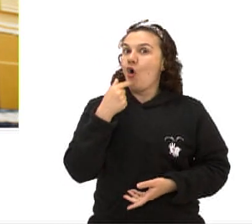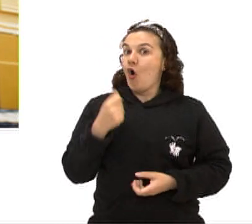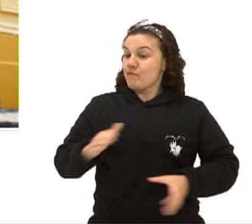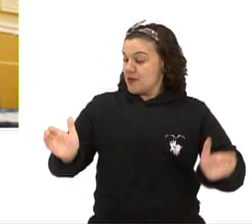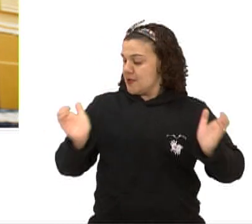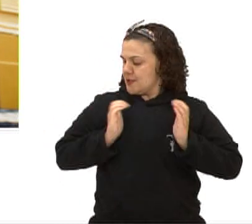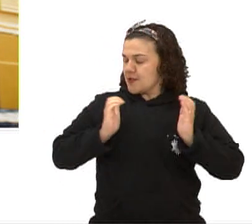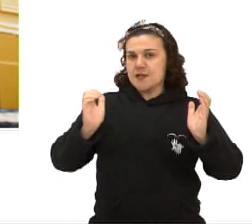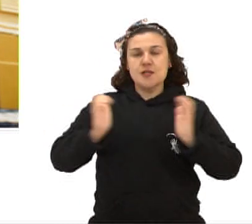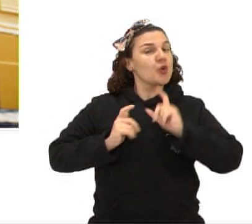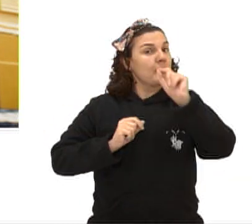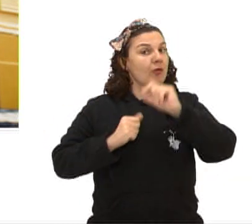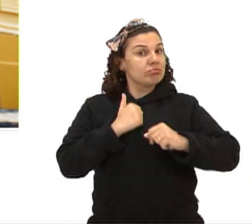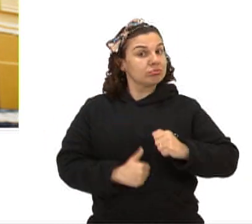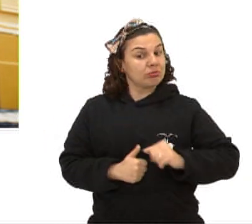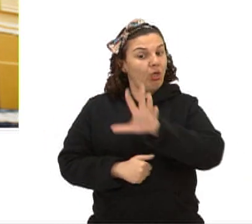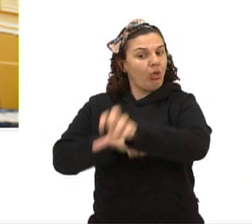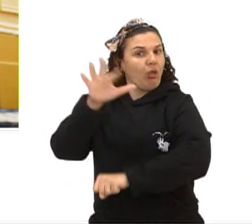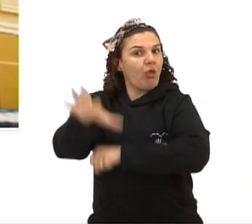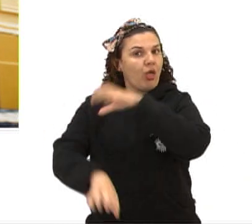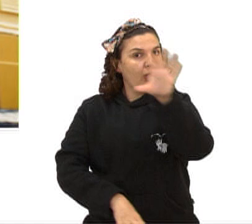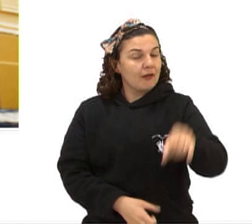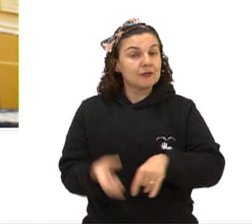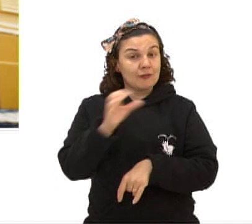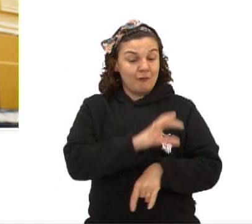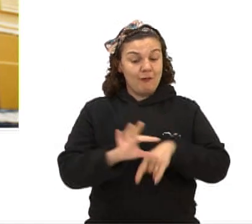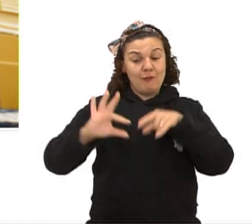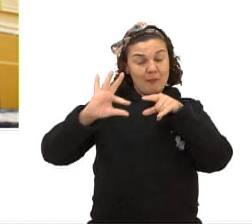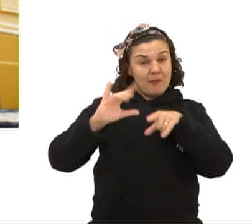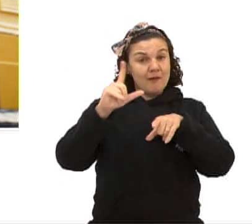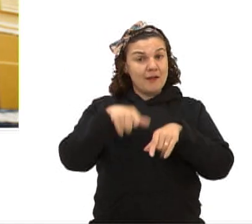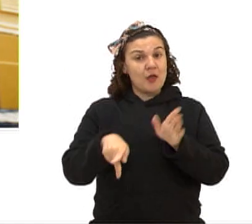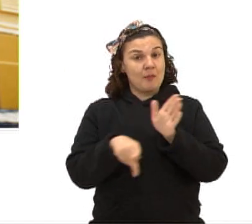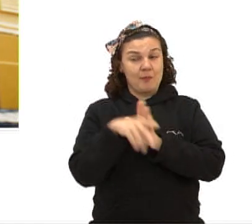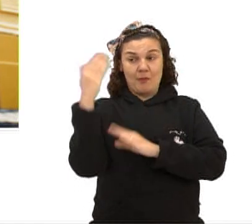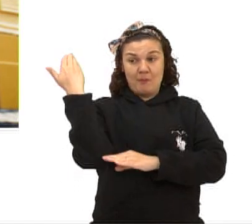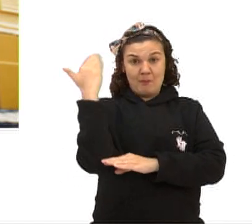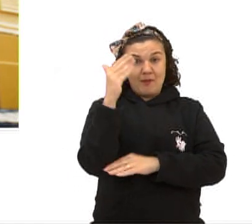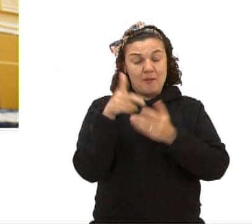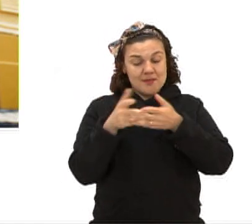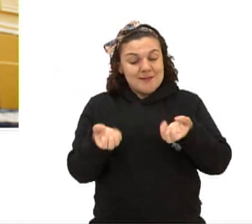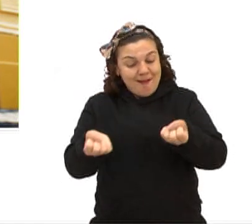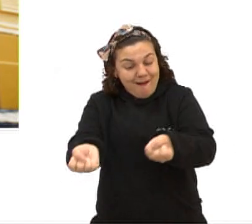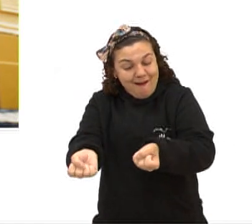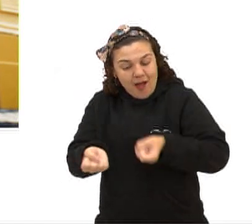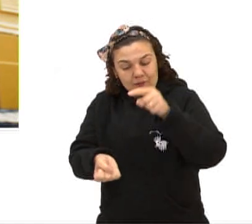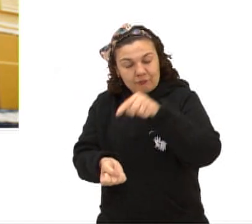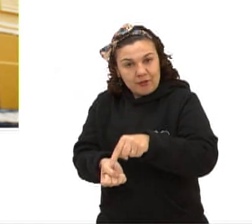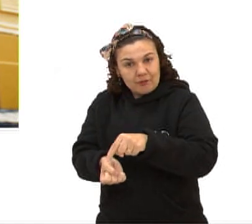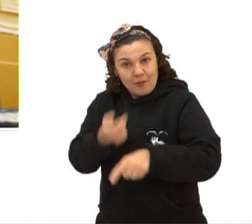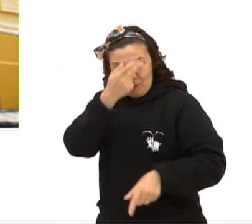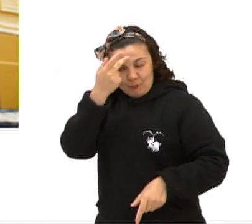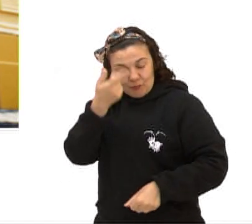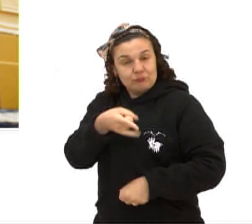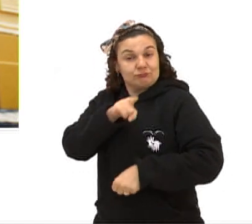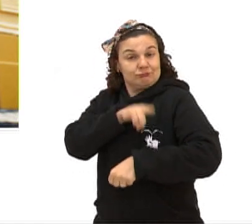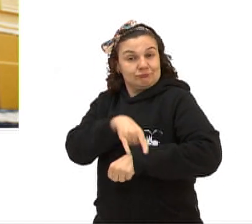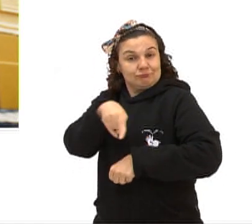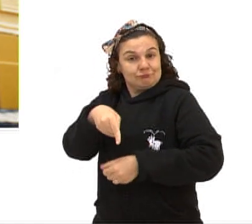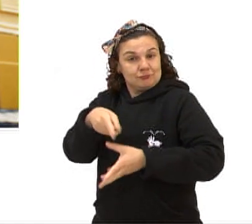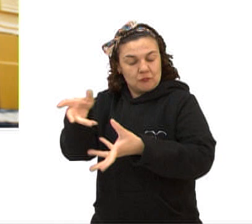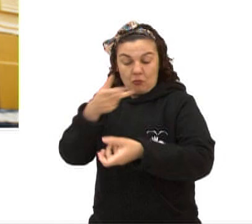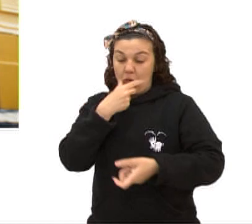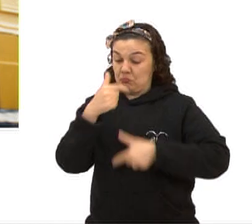recolhendo esgoto. Os vasos sanitários eram de madeira e havia uma gaveta embaixo, onde eram depositados os dejetos. E